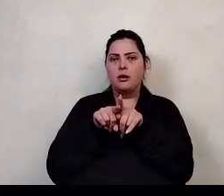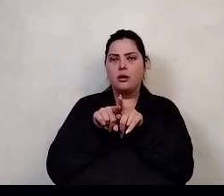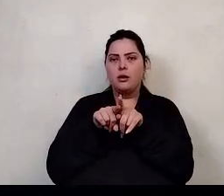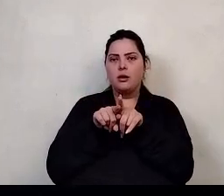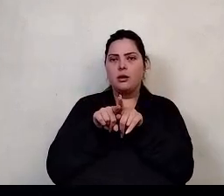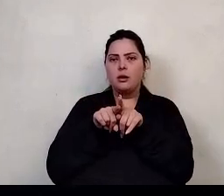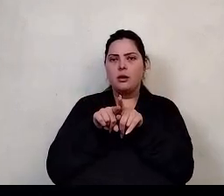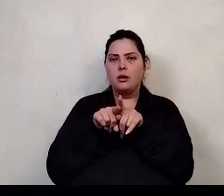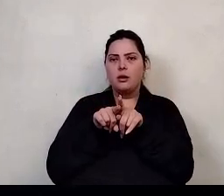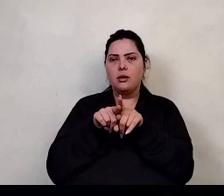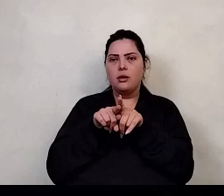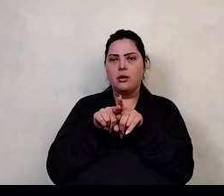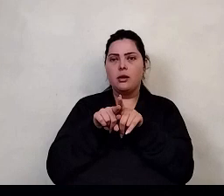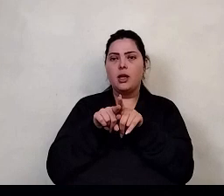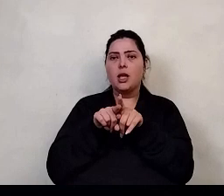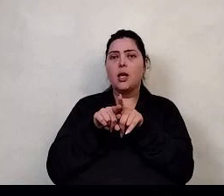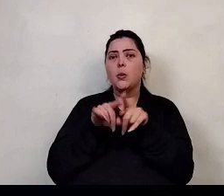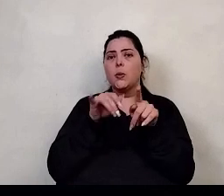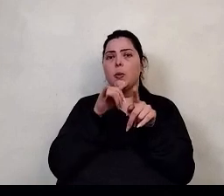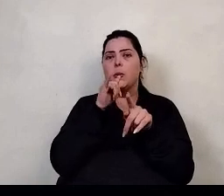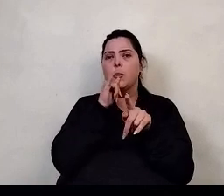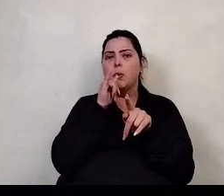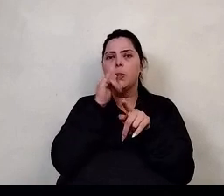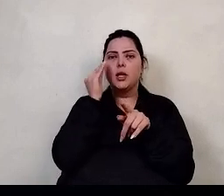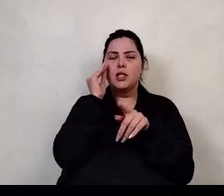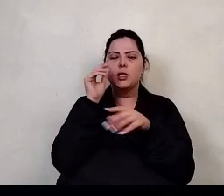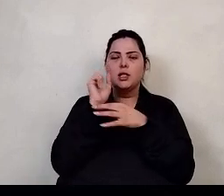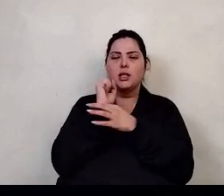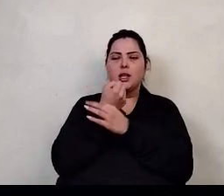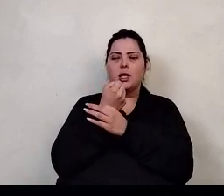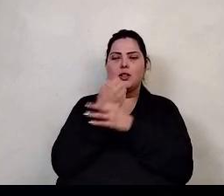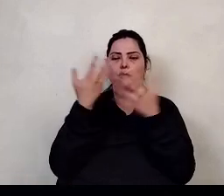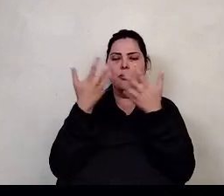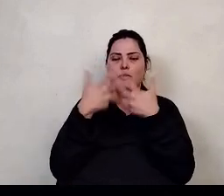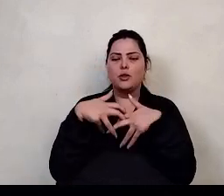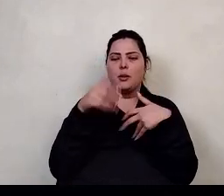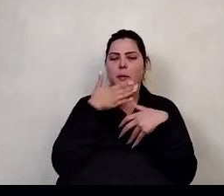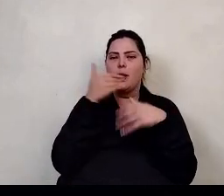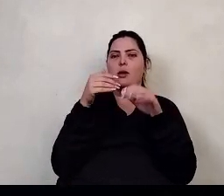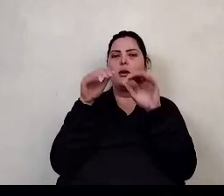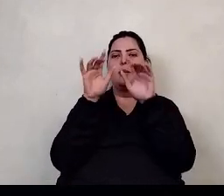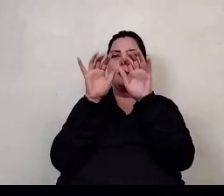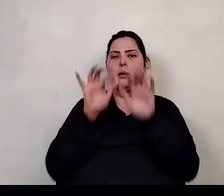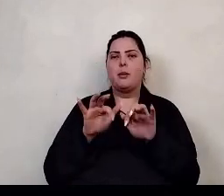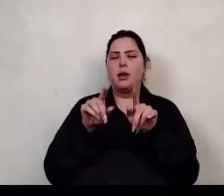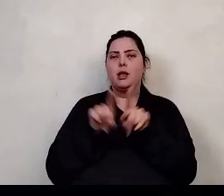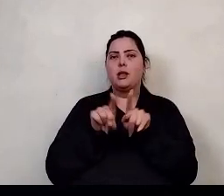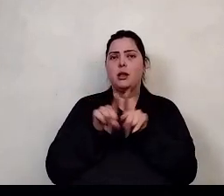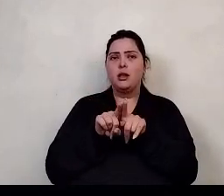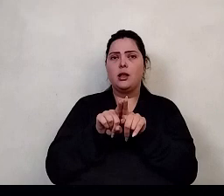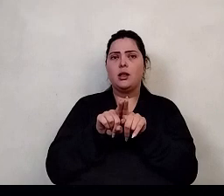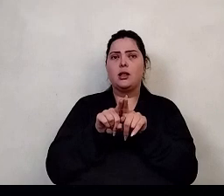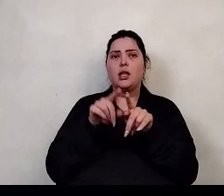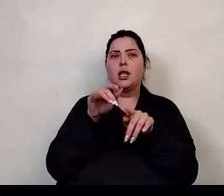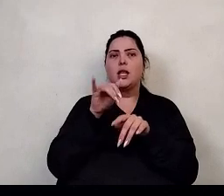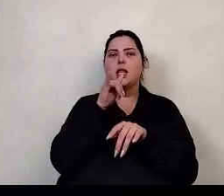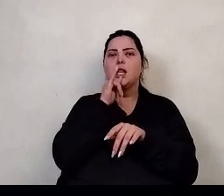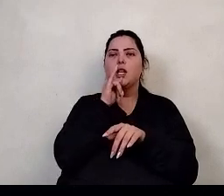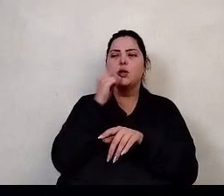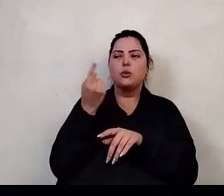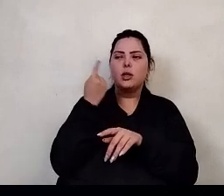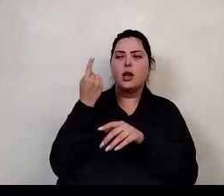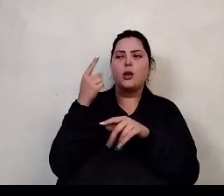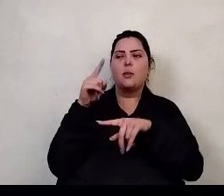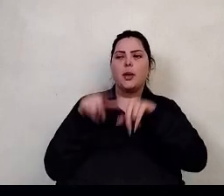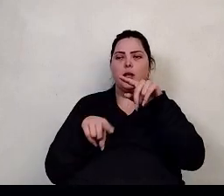ele é o teste que garante maior funcionamento do todo. Ou seja, nessa escala entre teste unitário, componente e integração, ele é o que me